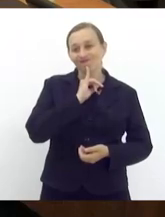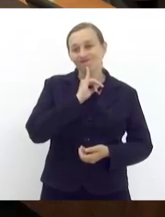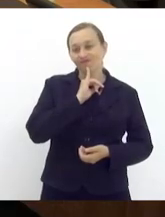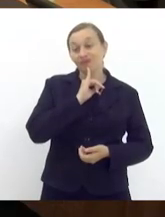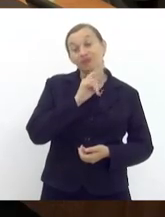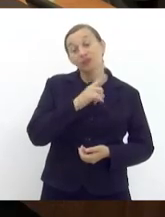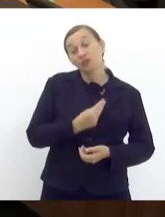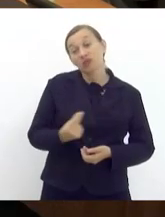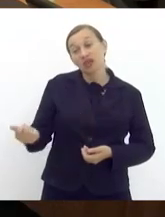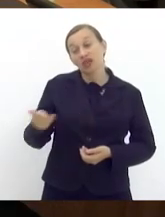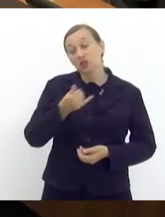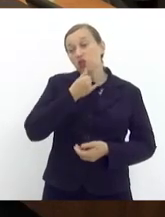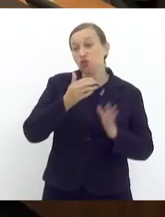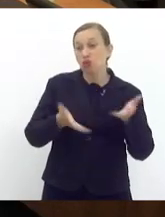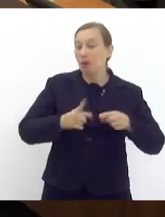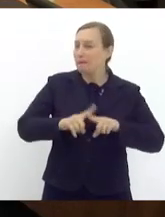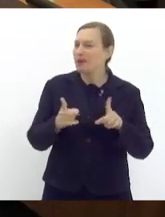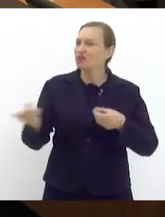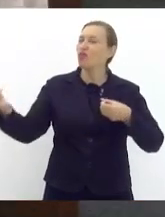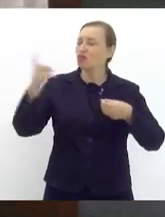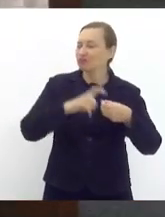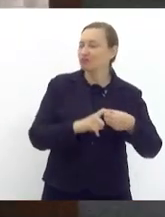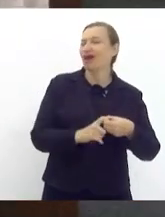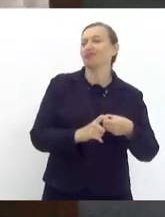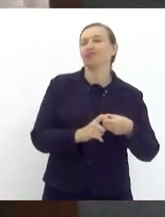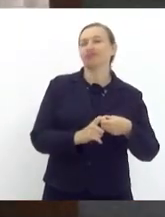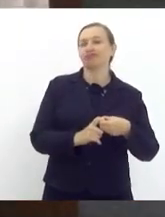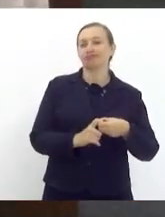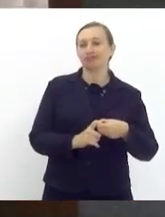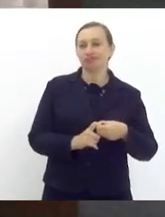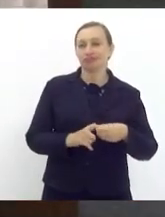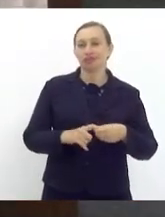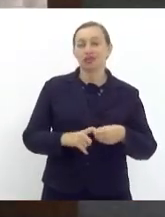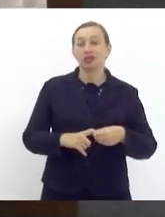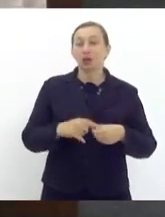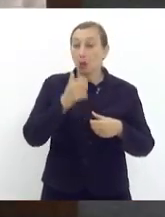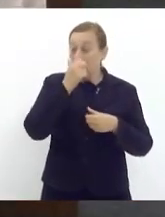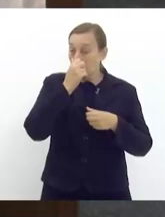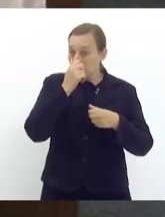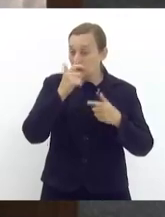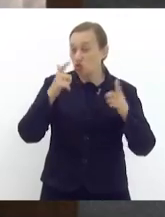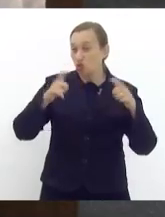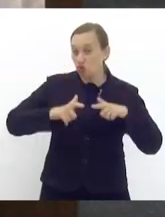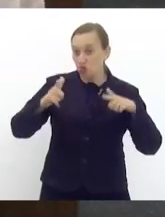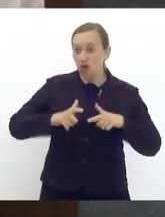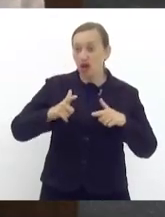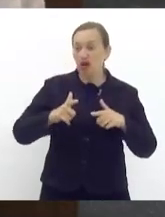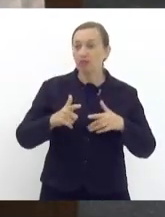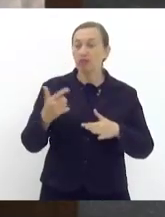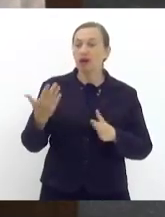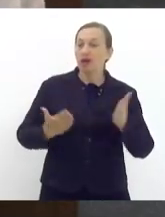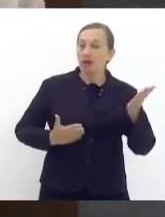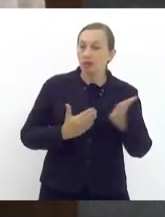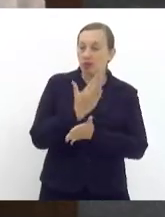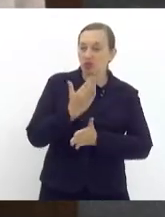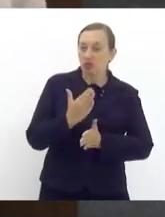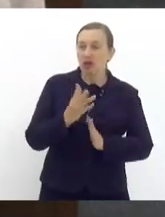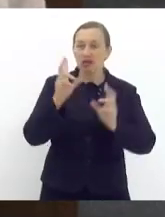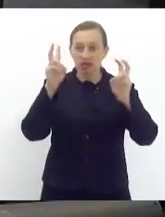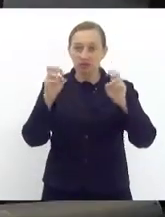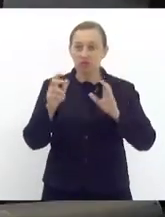vamos sair daqui tristes hoje, mas vamos voltar em breve, vamos lotar mais ainda as galerias para aprovar essa matéria da tarifa